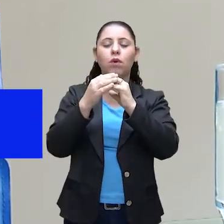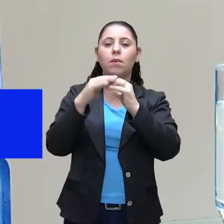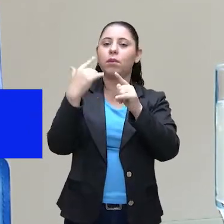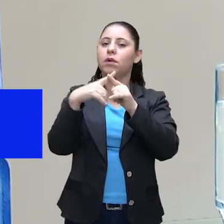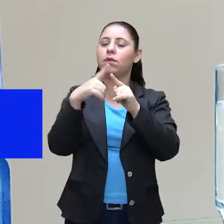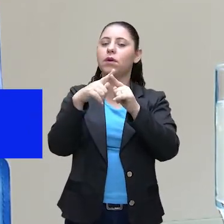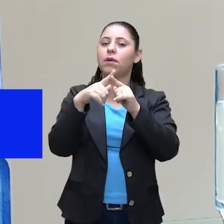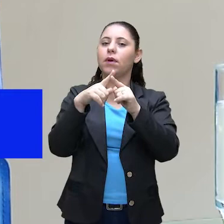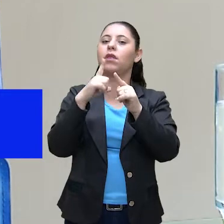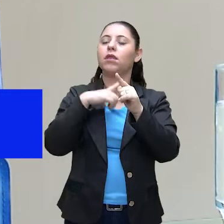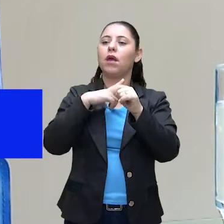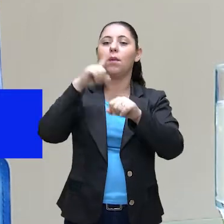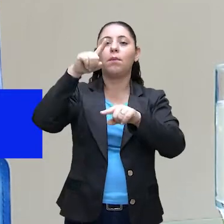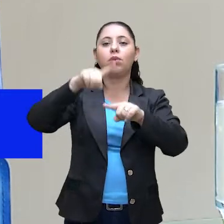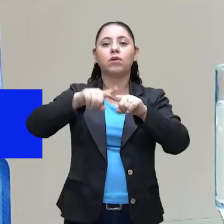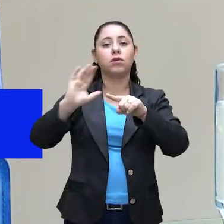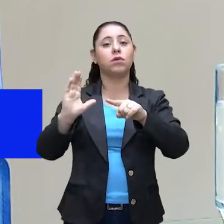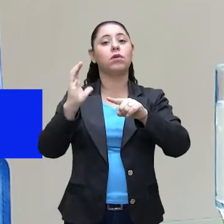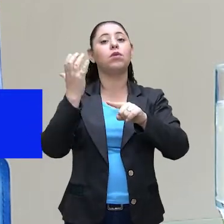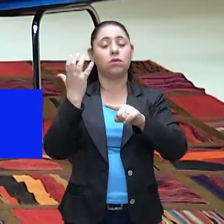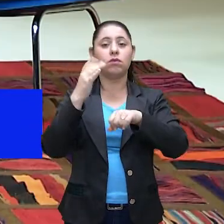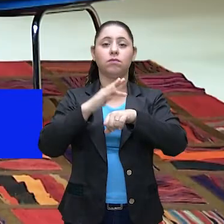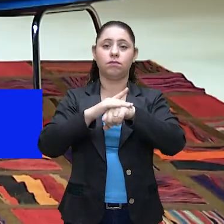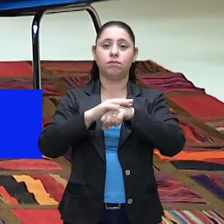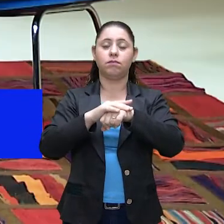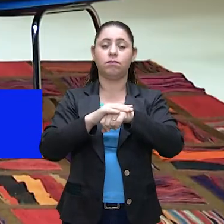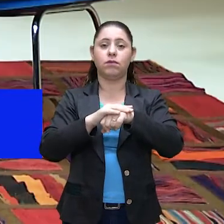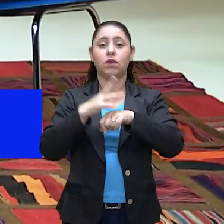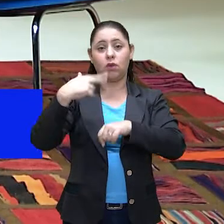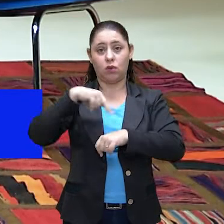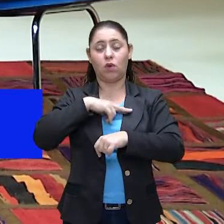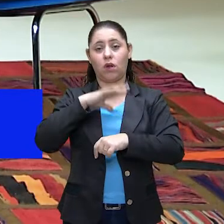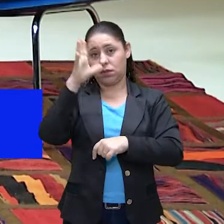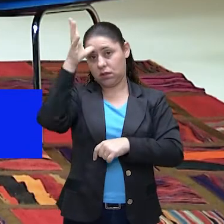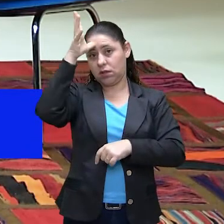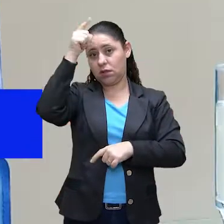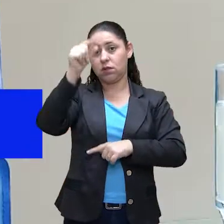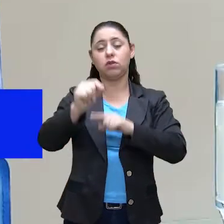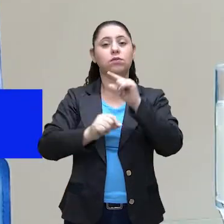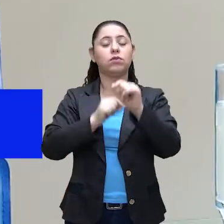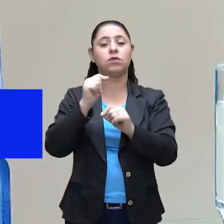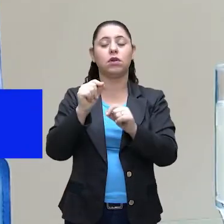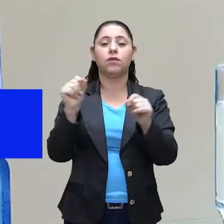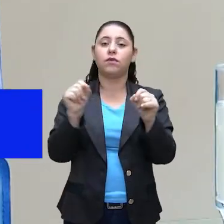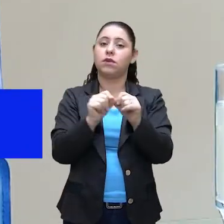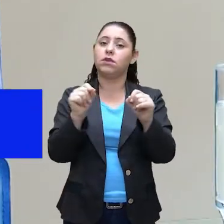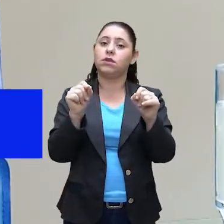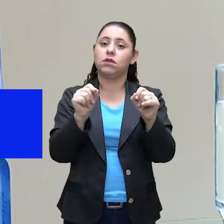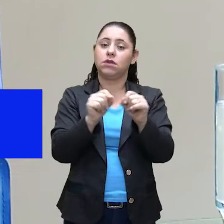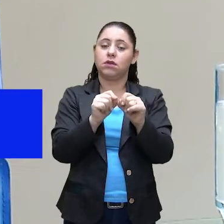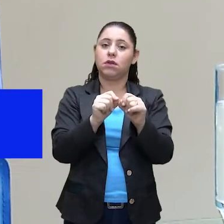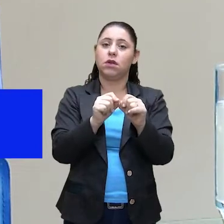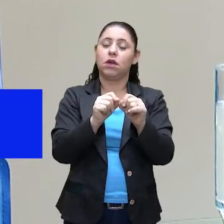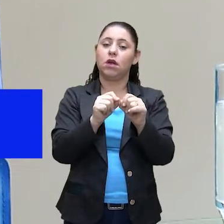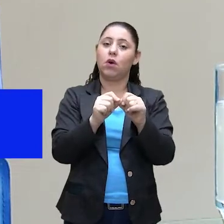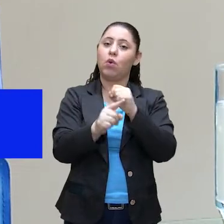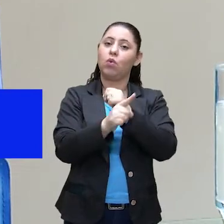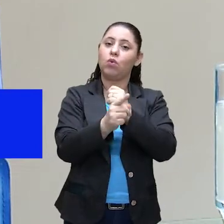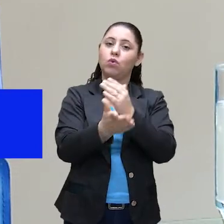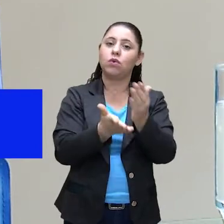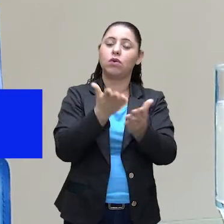então, tem a interpretação do motivo que aconteceu a doença e nós decidimos promover